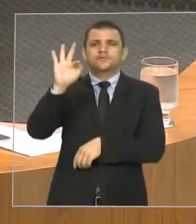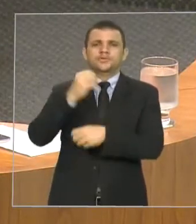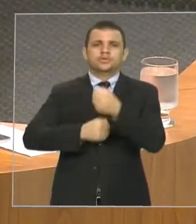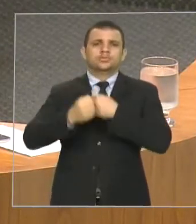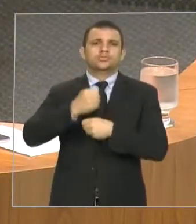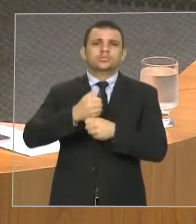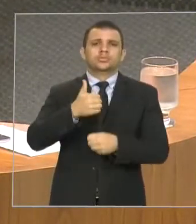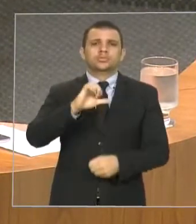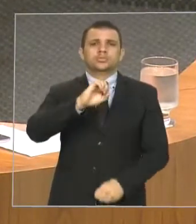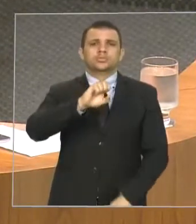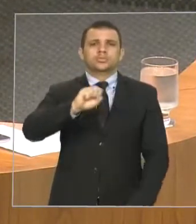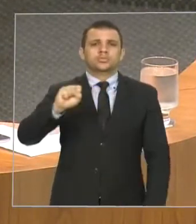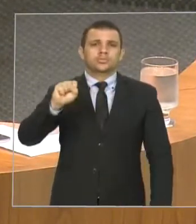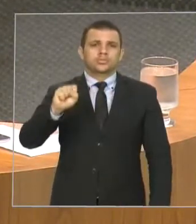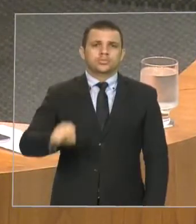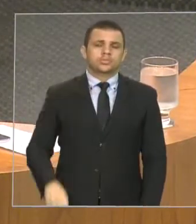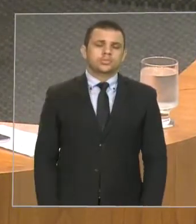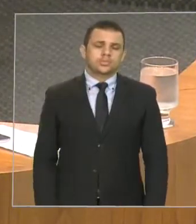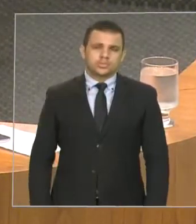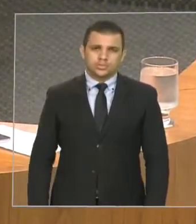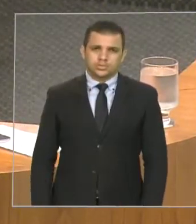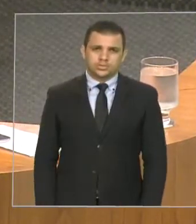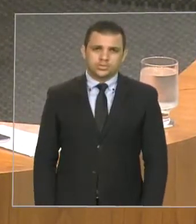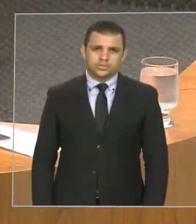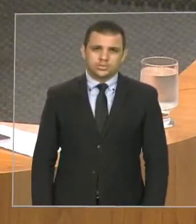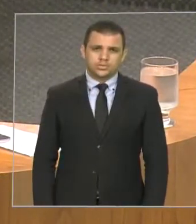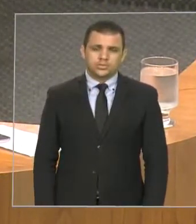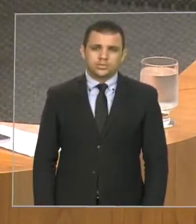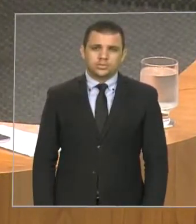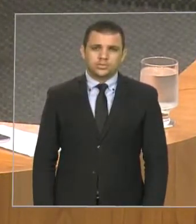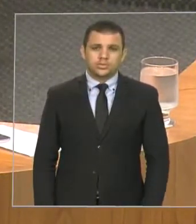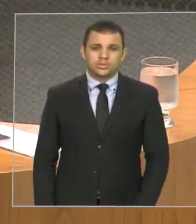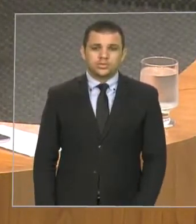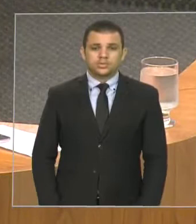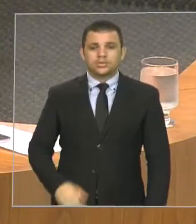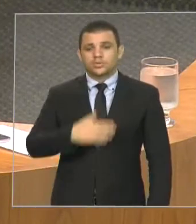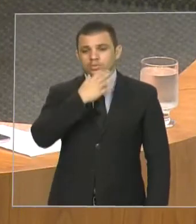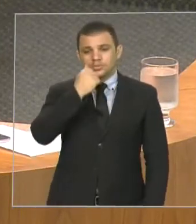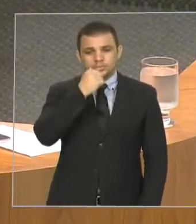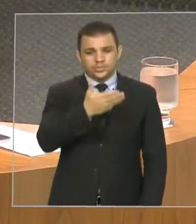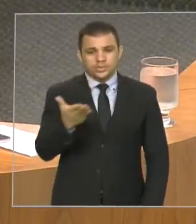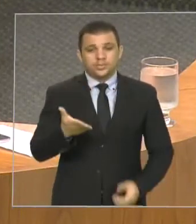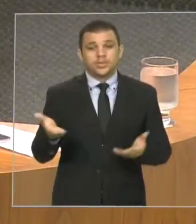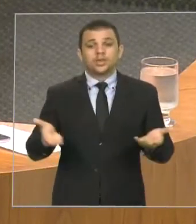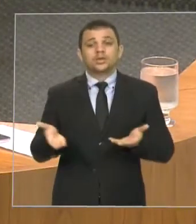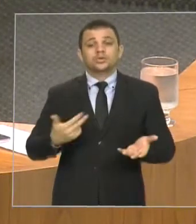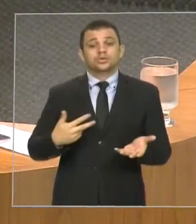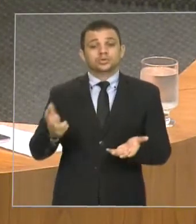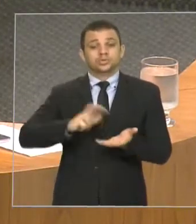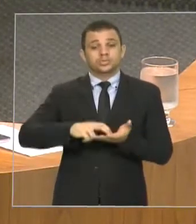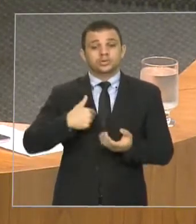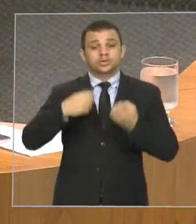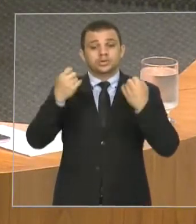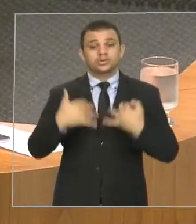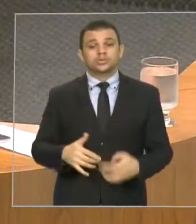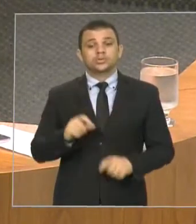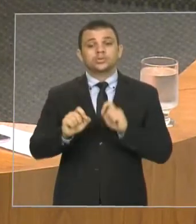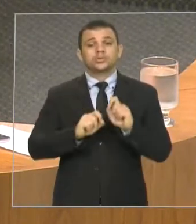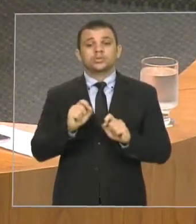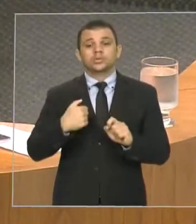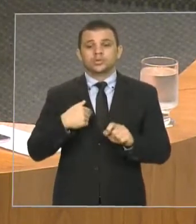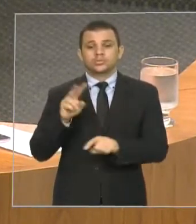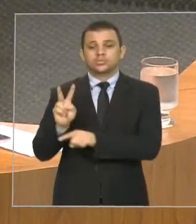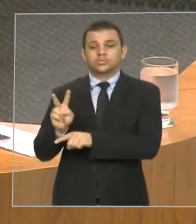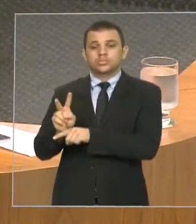88. Senhoras e senhores, na manhã de hoje eu estou ocupando a tribuna desta casa para defender a briosa Polícia Militar.